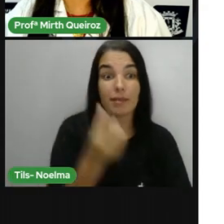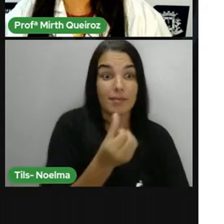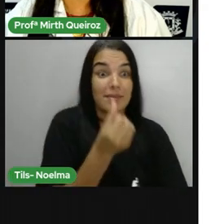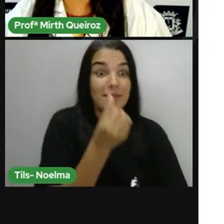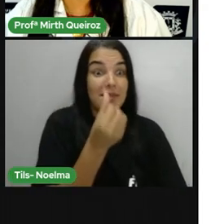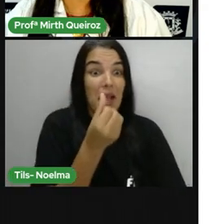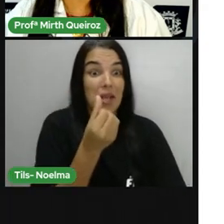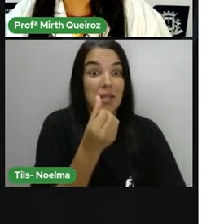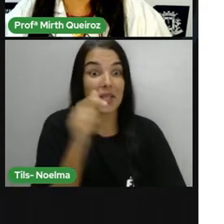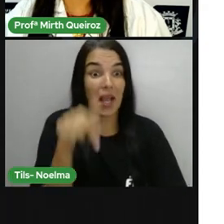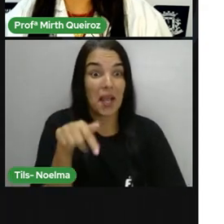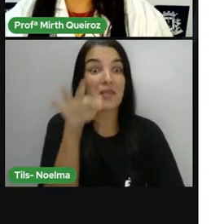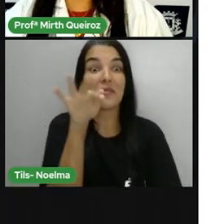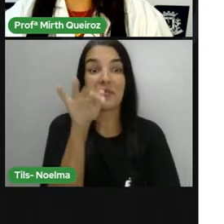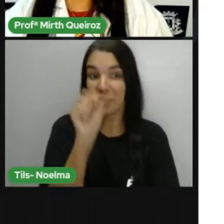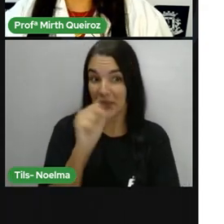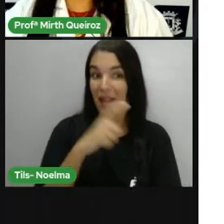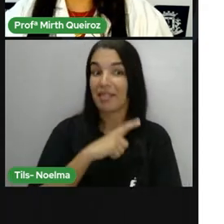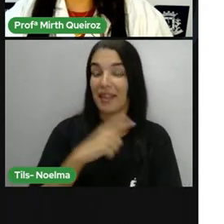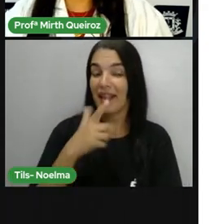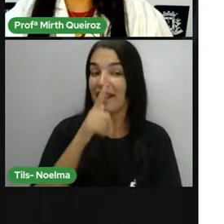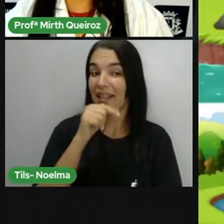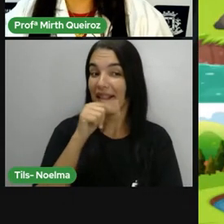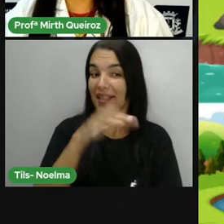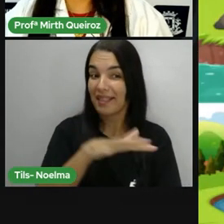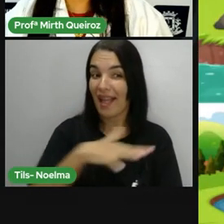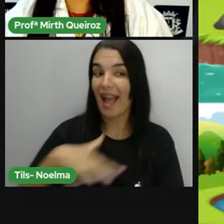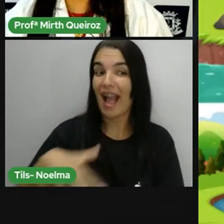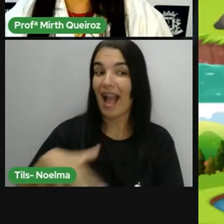lagoas feirenses.